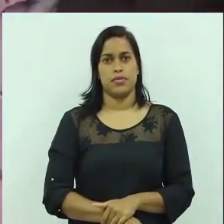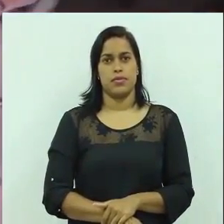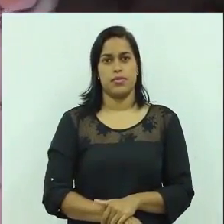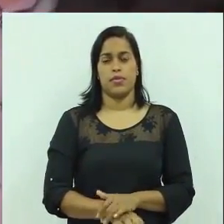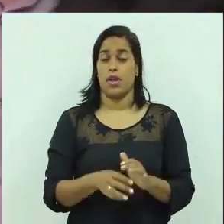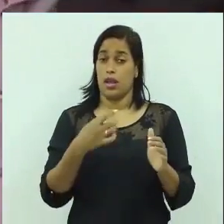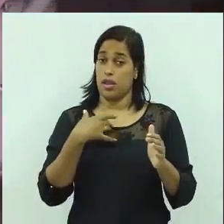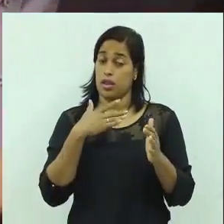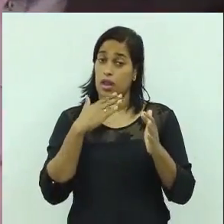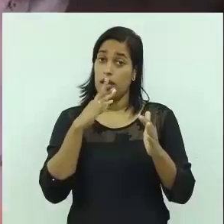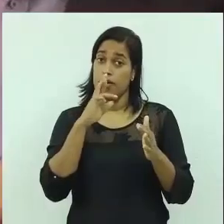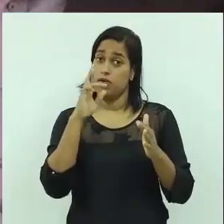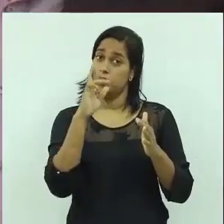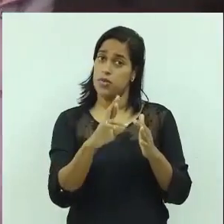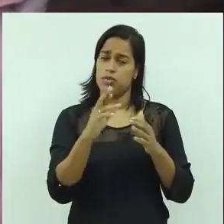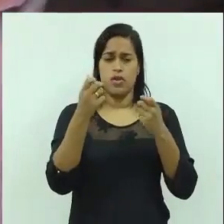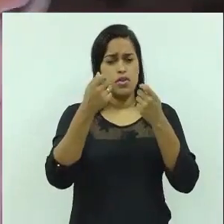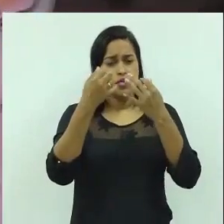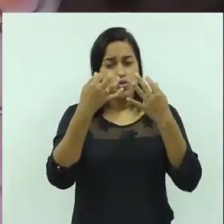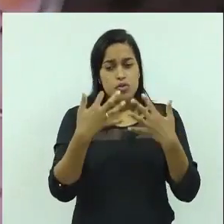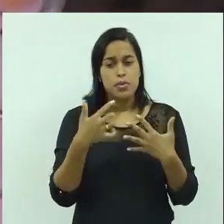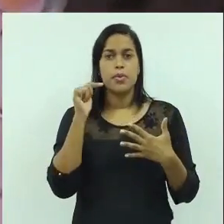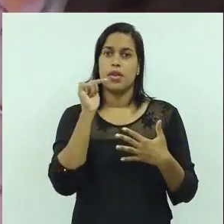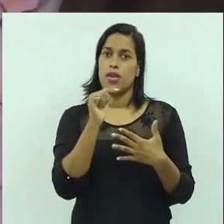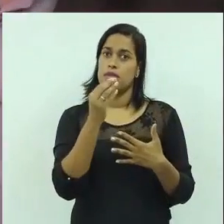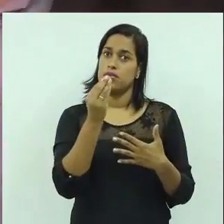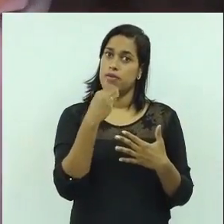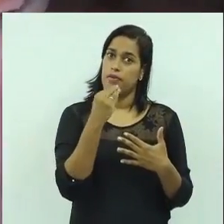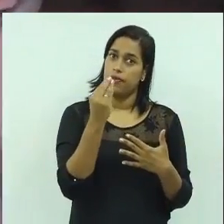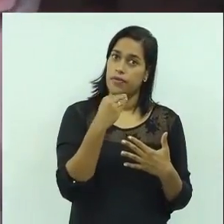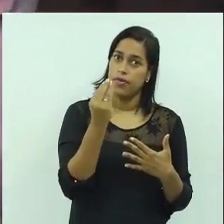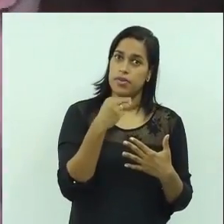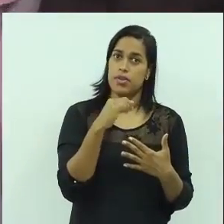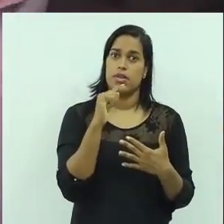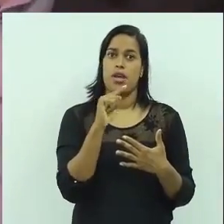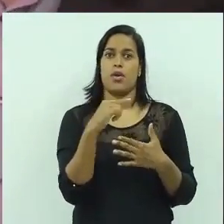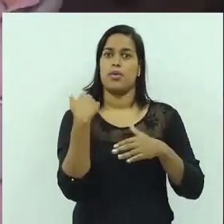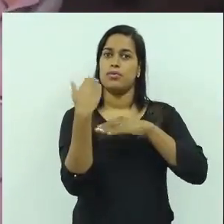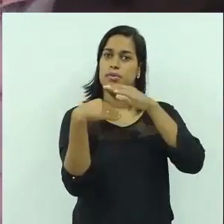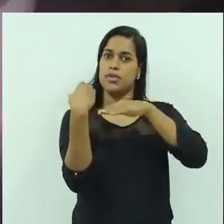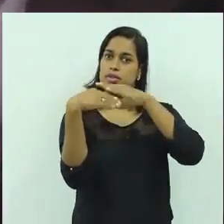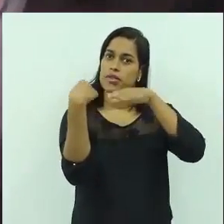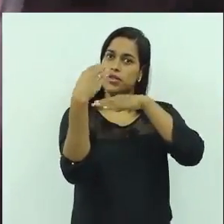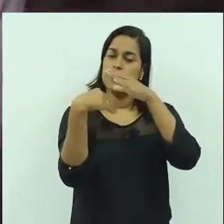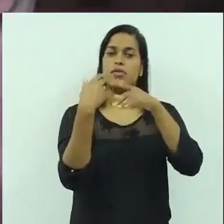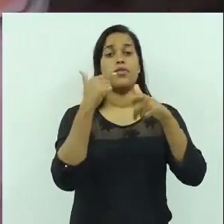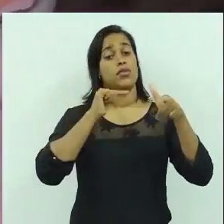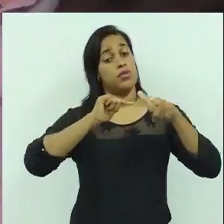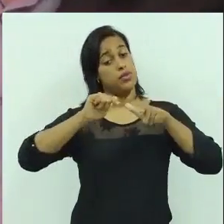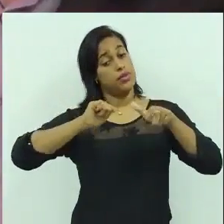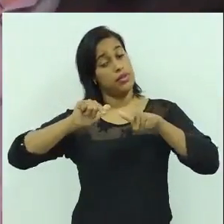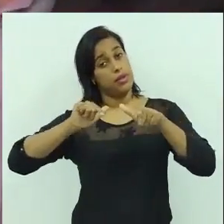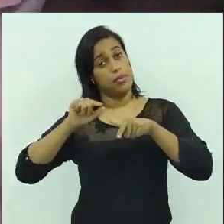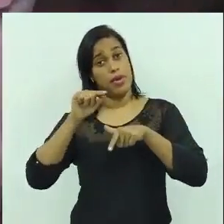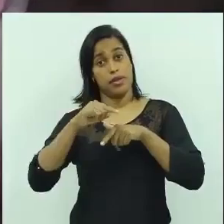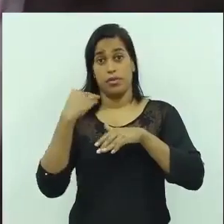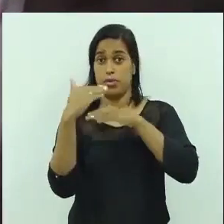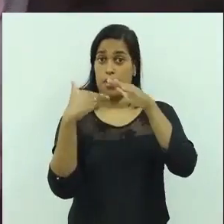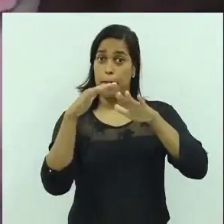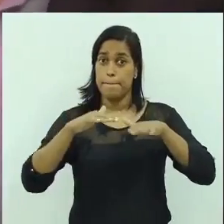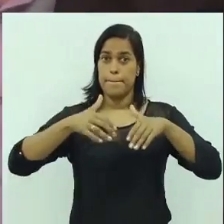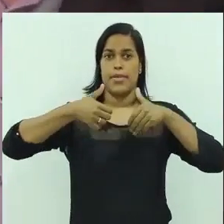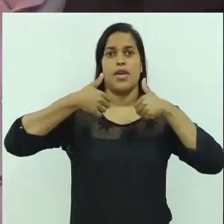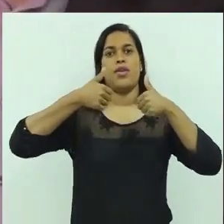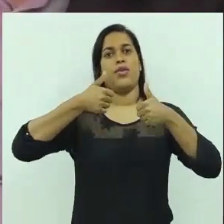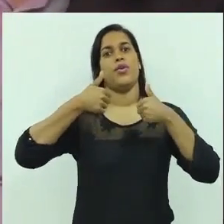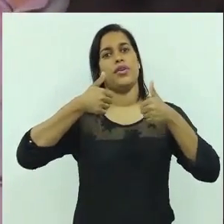resposta, deixar bem claro. Eu diria até que esse ponto fraco seria um ponto a desenvolver. Estou trabalhando em relação a isso.